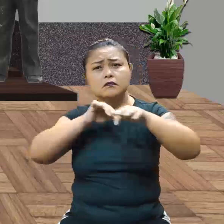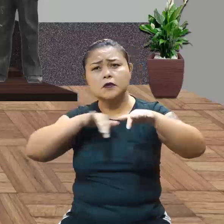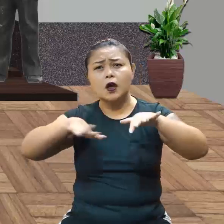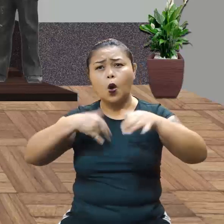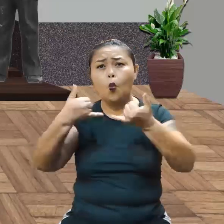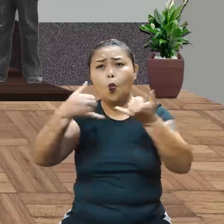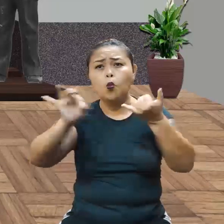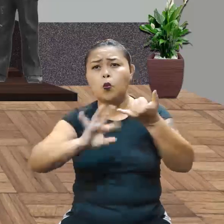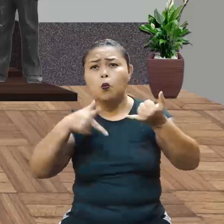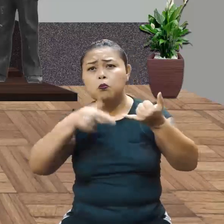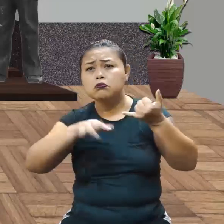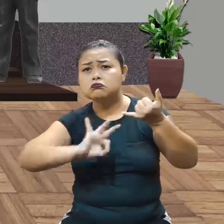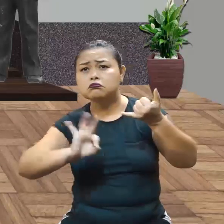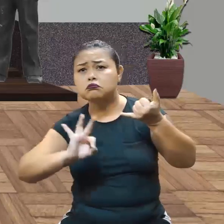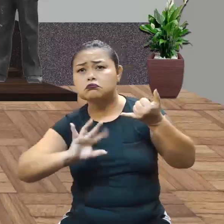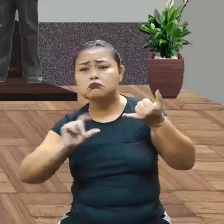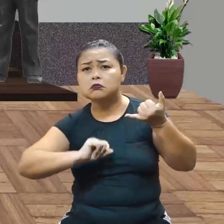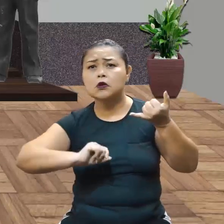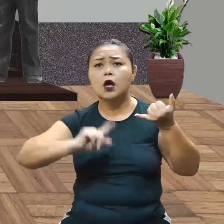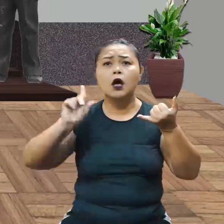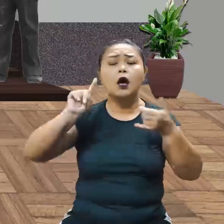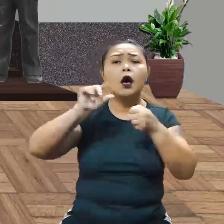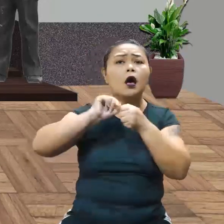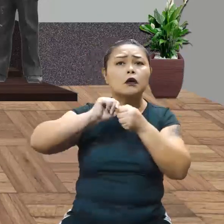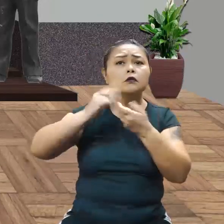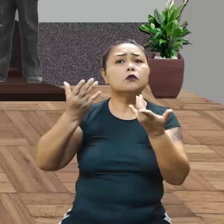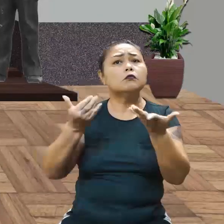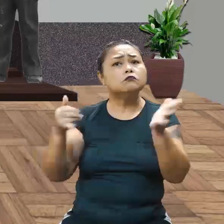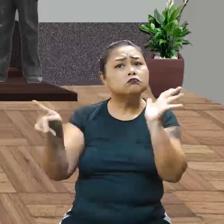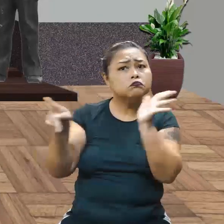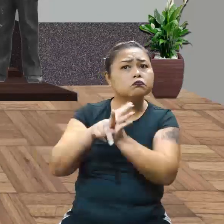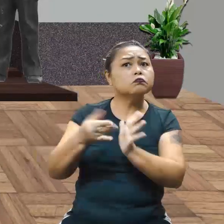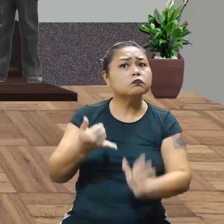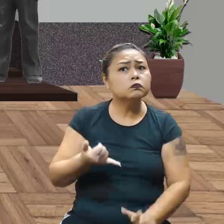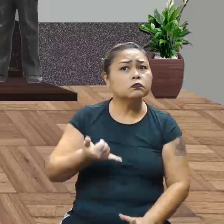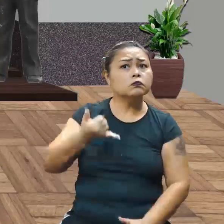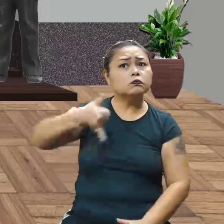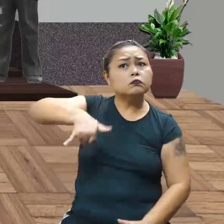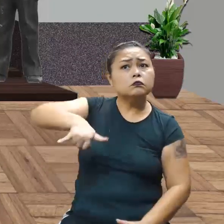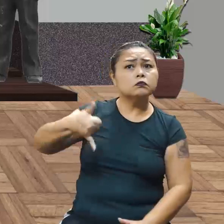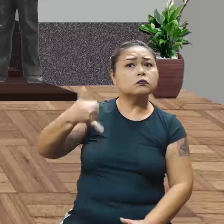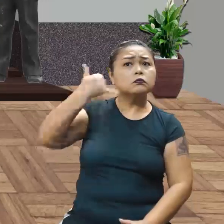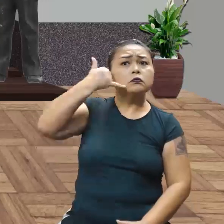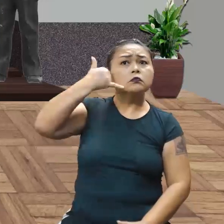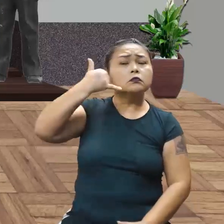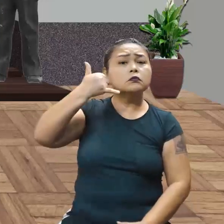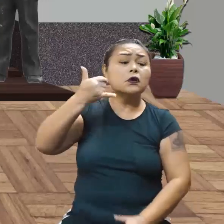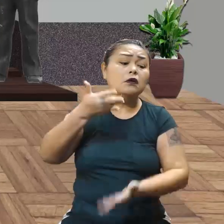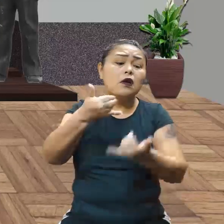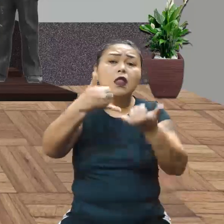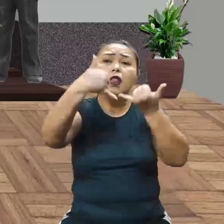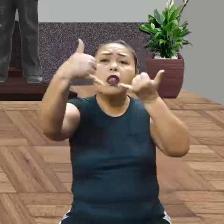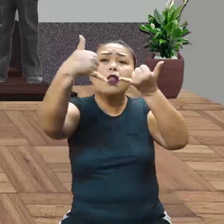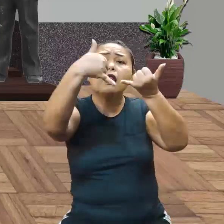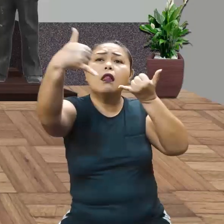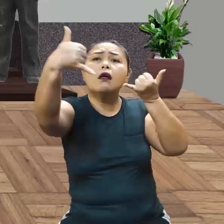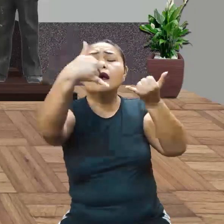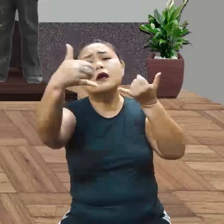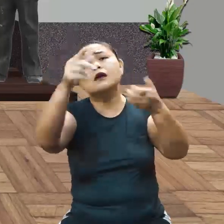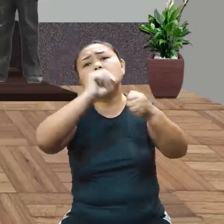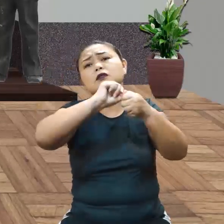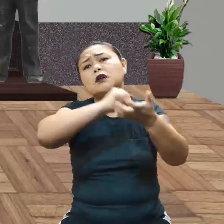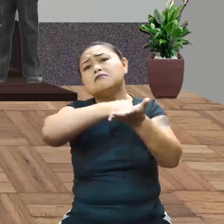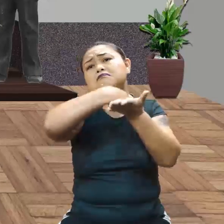sem fio, nós já vamos ter a descoberta do telefone, e aí ela vai se tornar obsoleta. Aí nós vamos ter